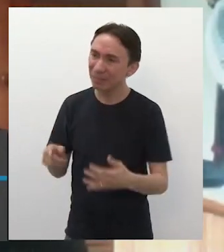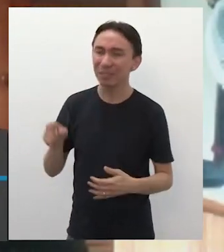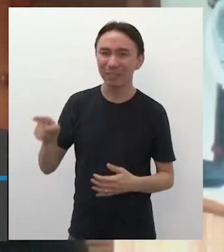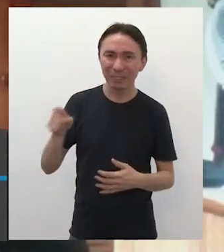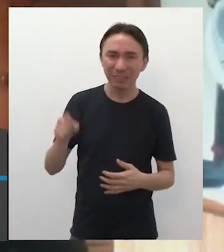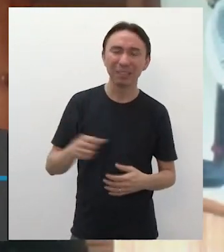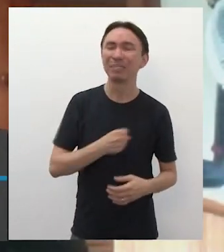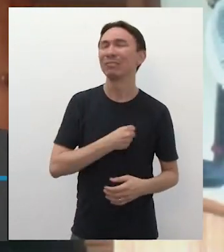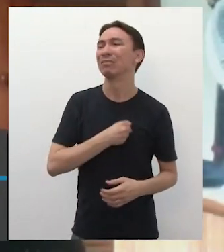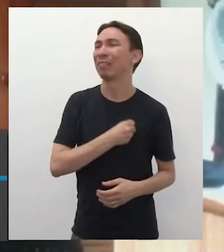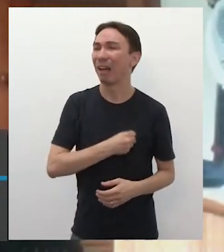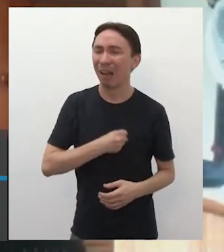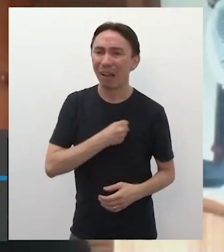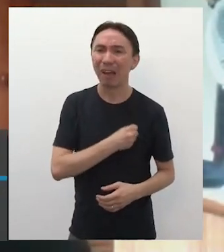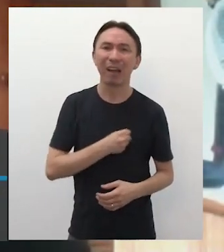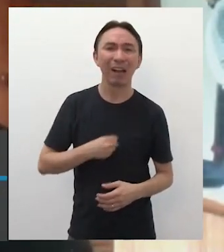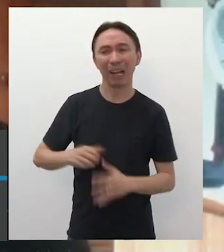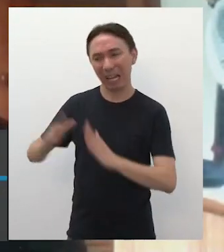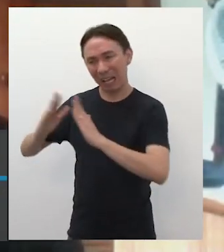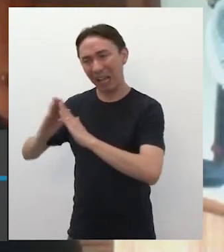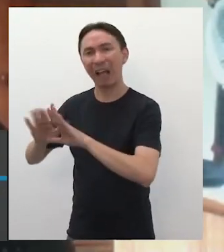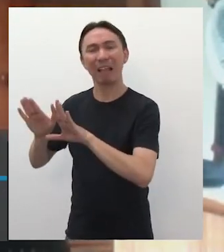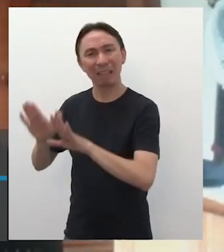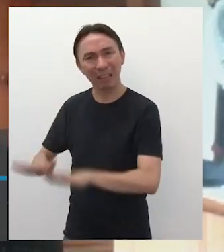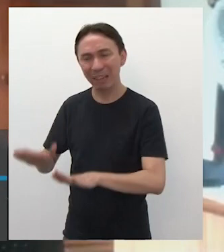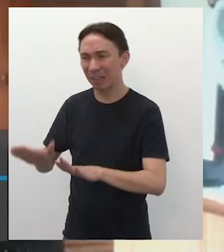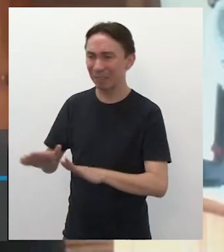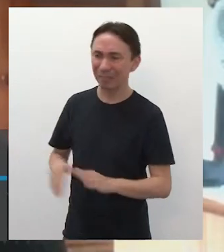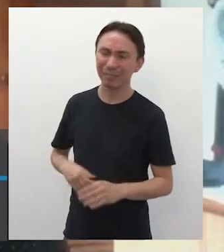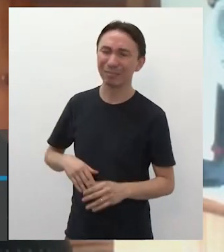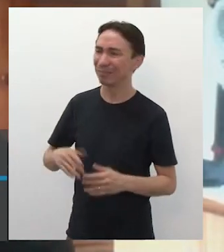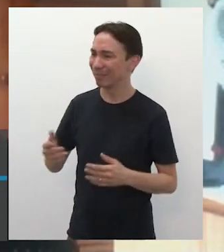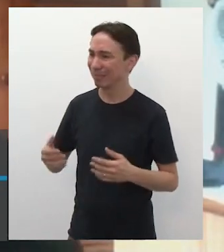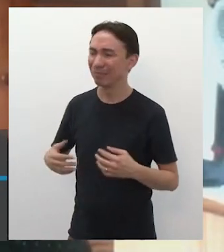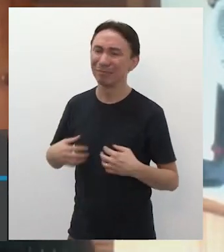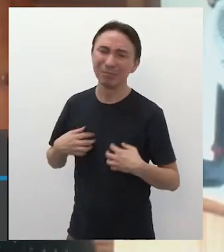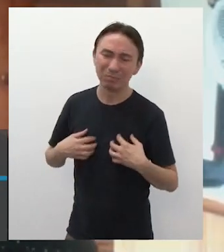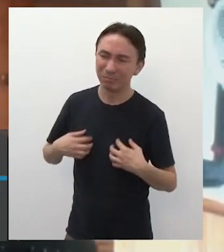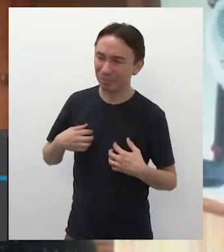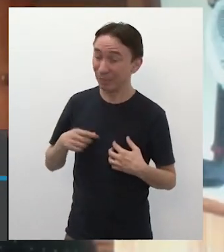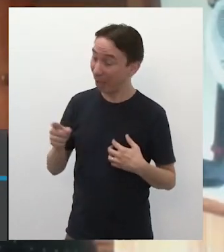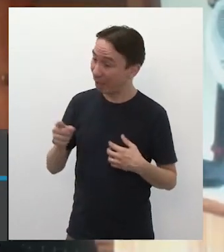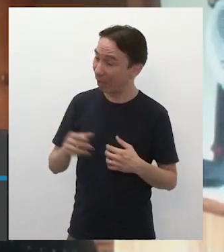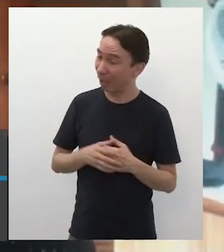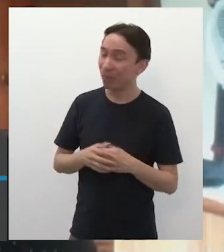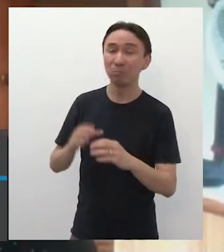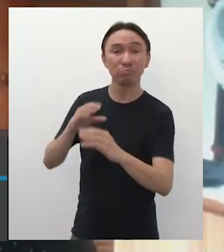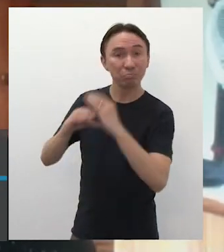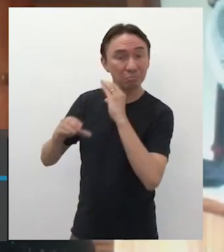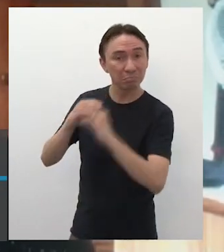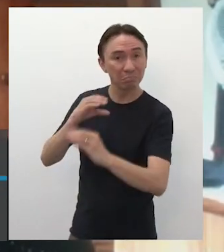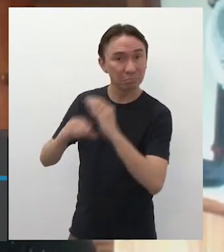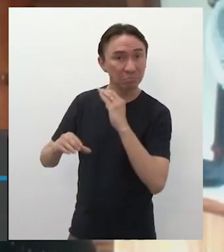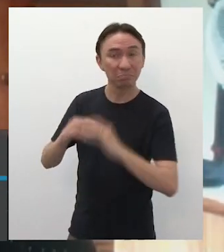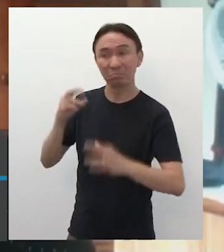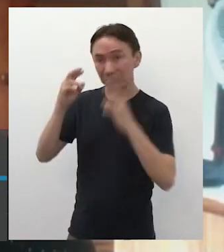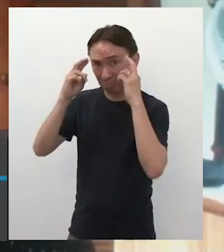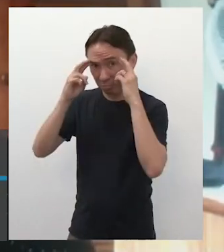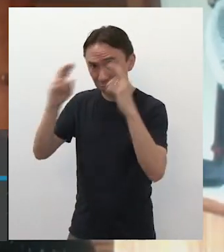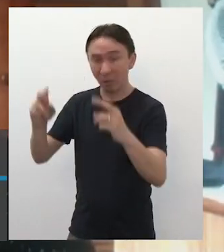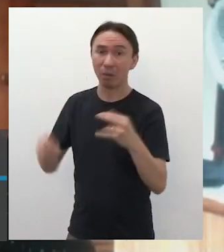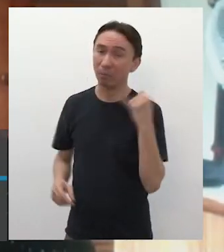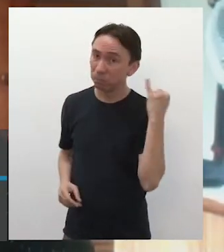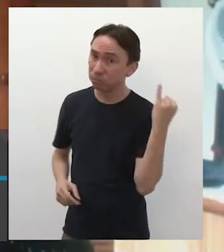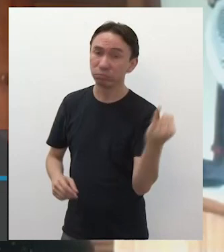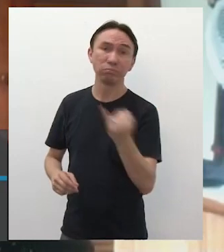cansado de ficar só dentro de casa, tarará, tarará. Quer dizer, o exercício da comunicação respeitosa sempre foi importante e agora